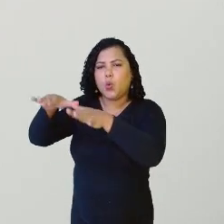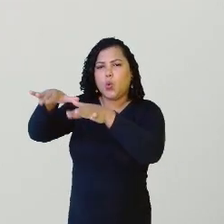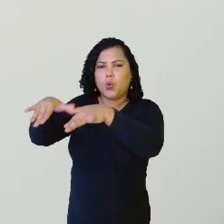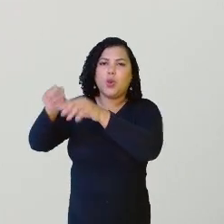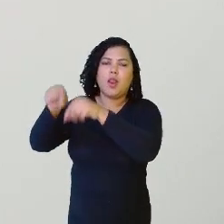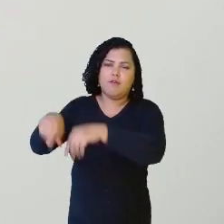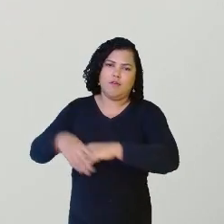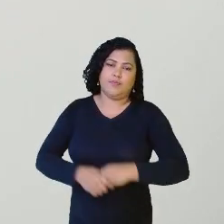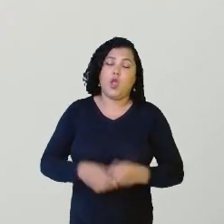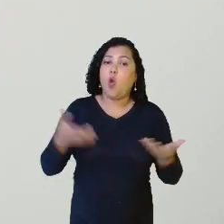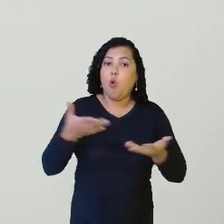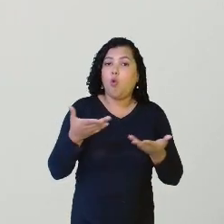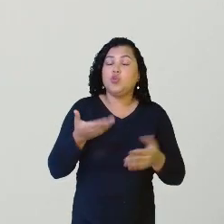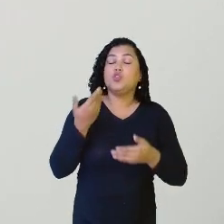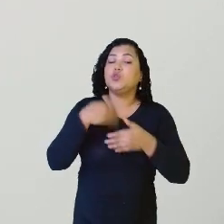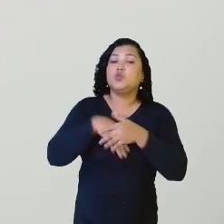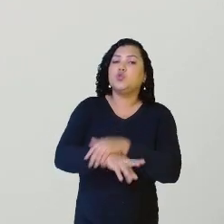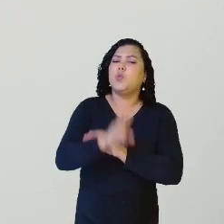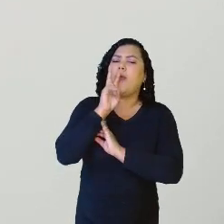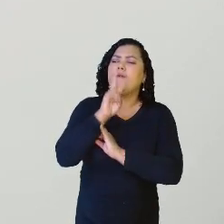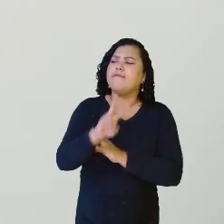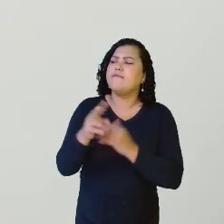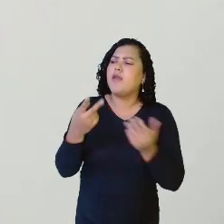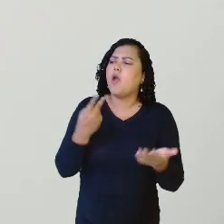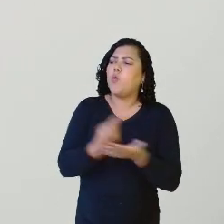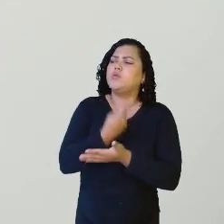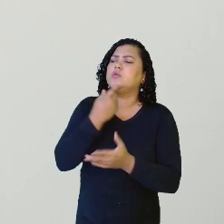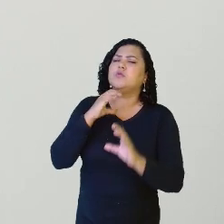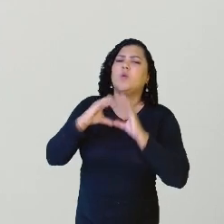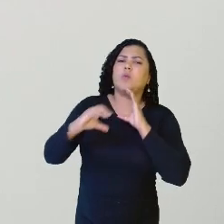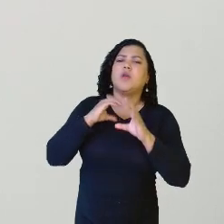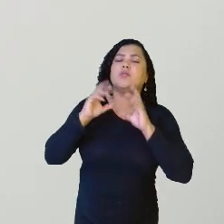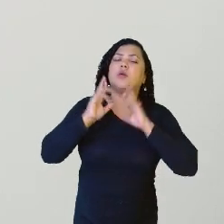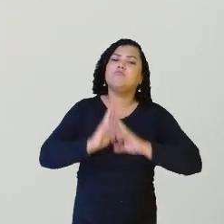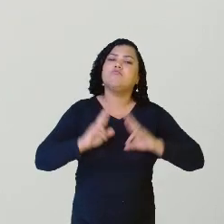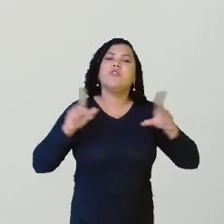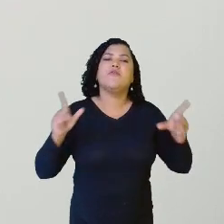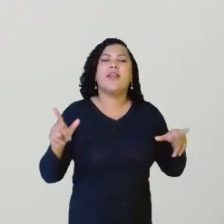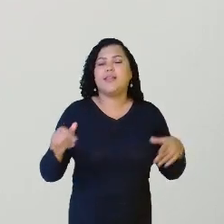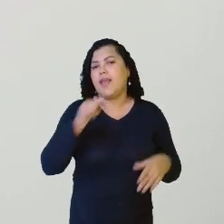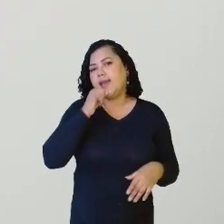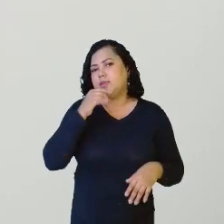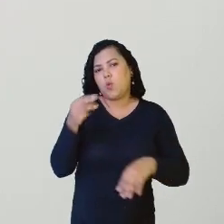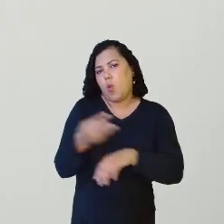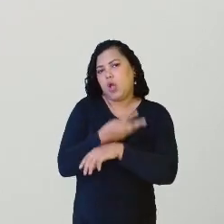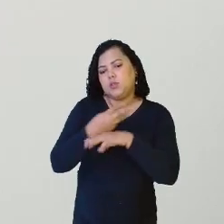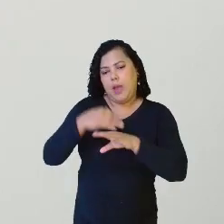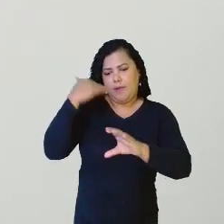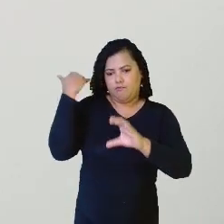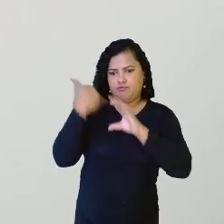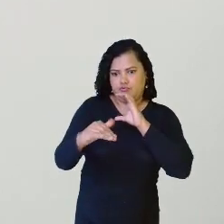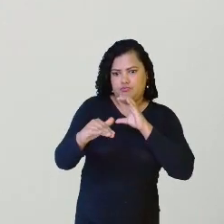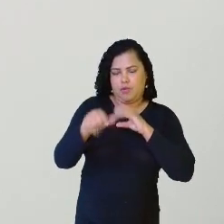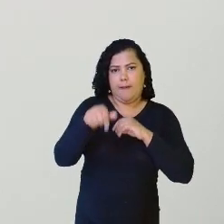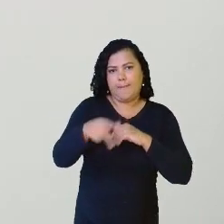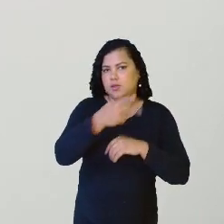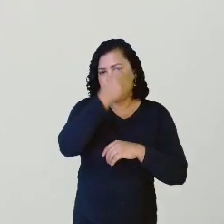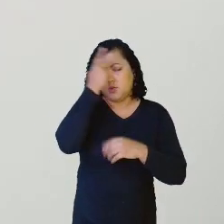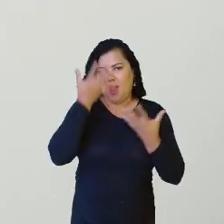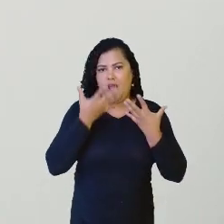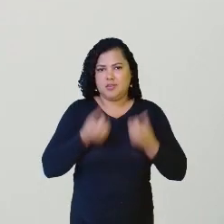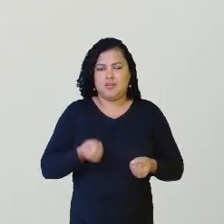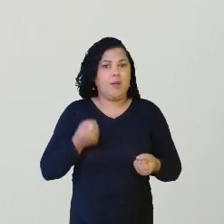acostumados a ver acontecer esse tipo de comunicação. A gente manda uma mensagem e imediatamente o outro já recebe e